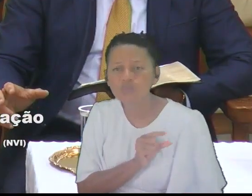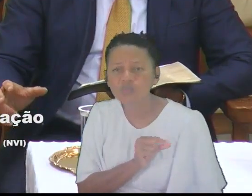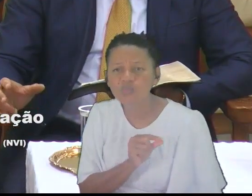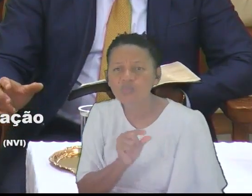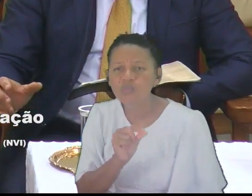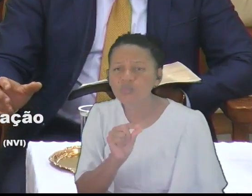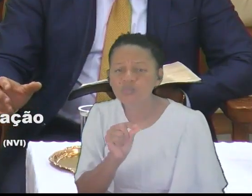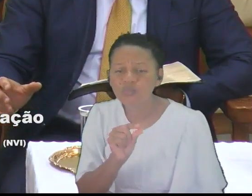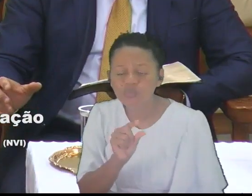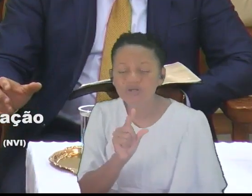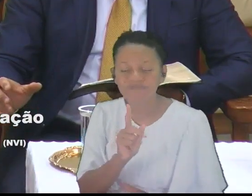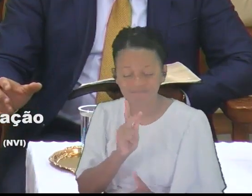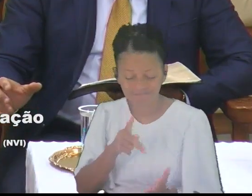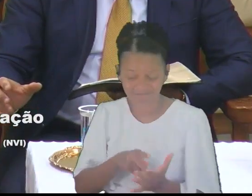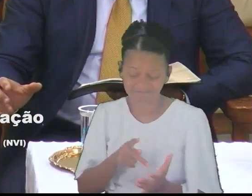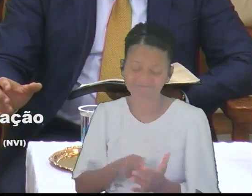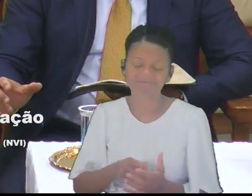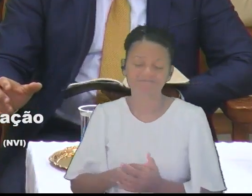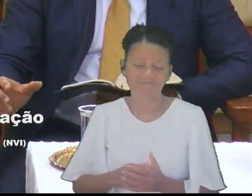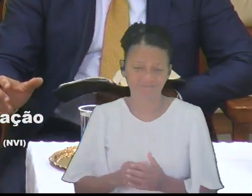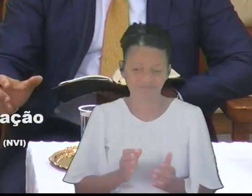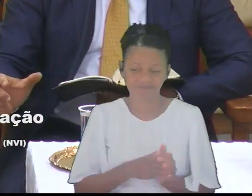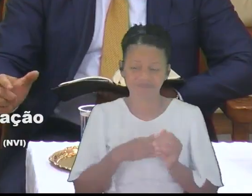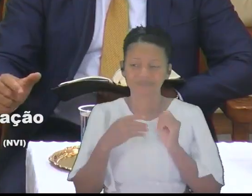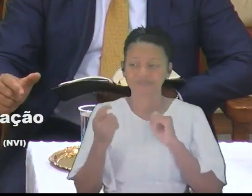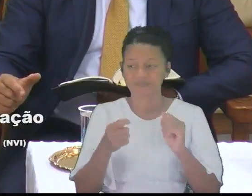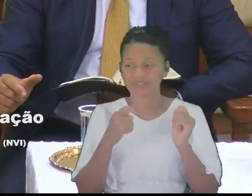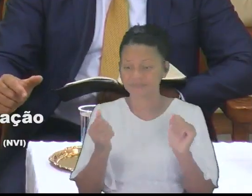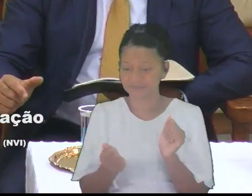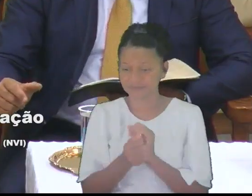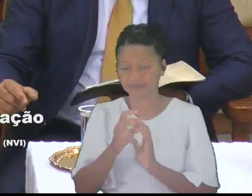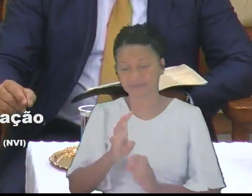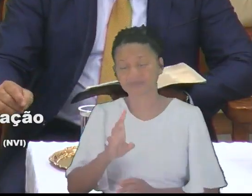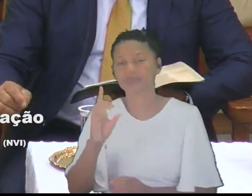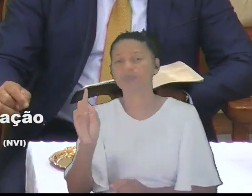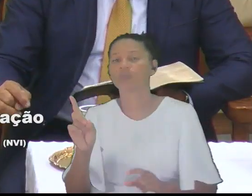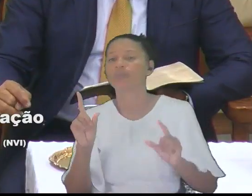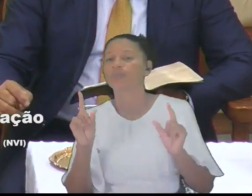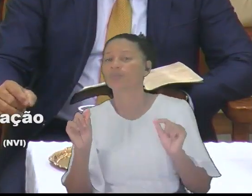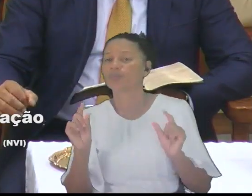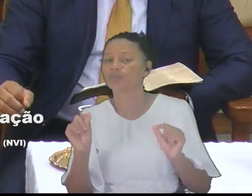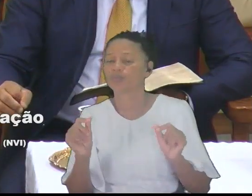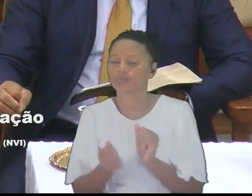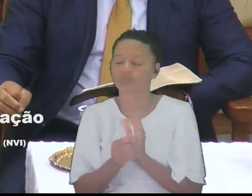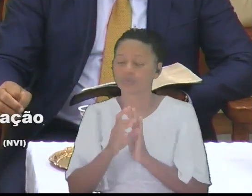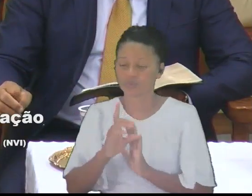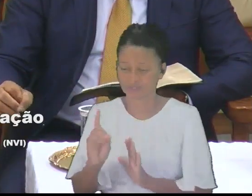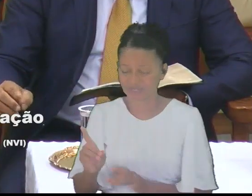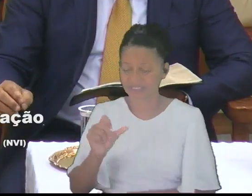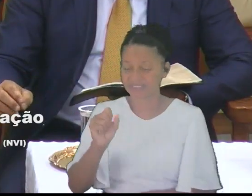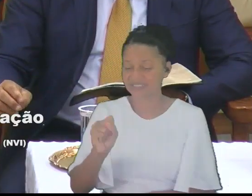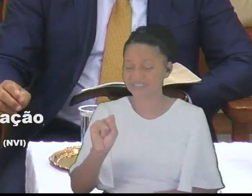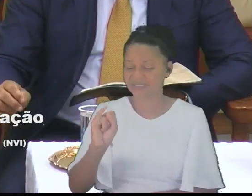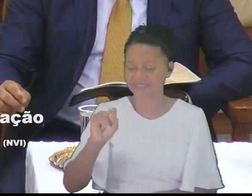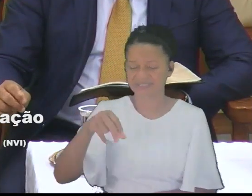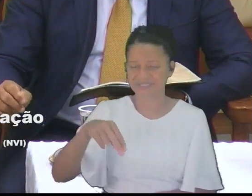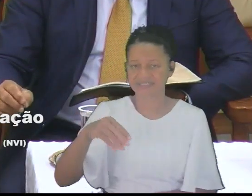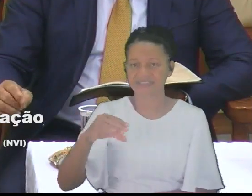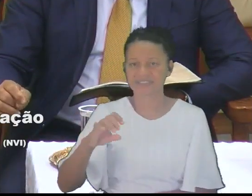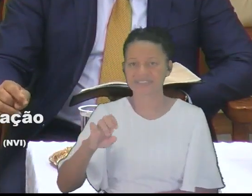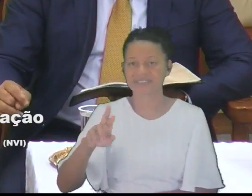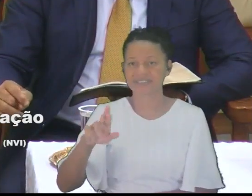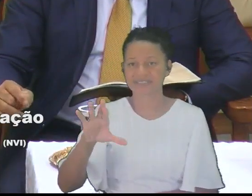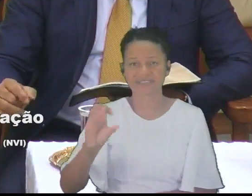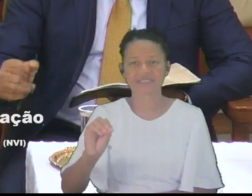irmãos? Sincero. Aleluia. Glória a Deus. O que quer dizer a palavra sincero? Os irmãos sabem o que quer